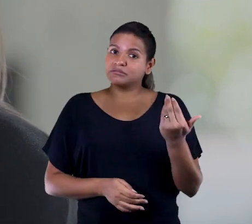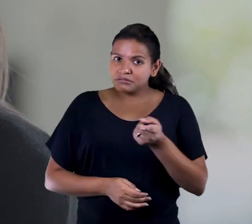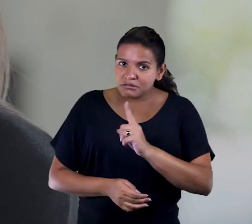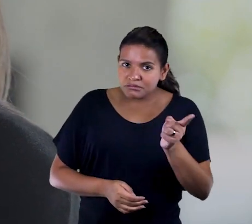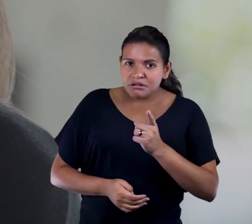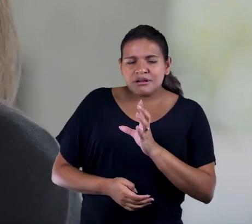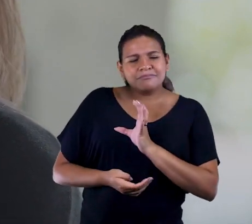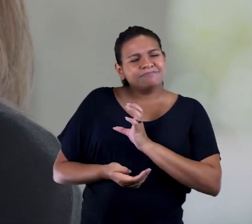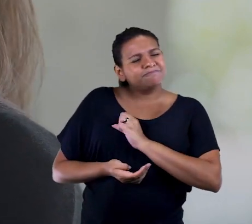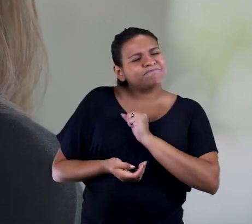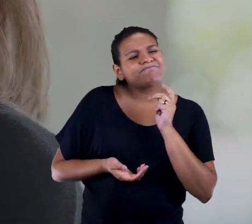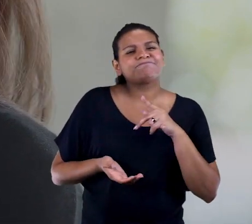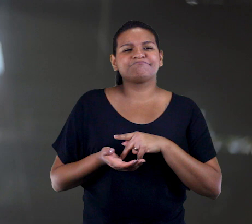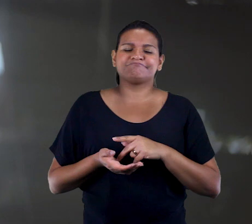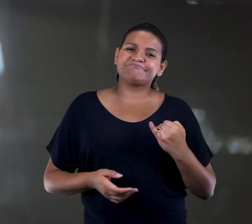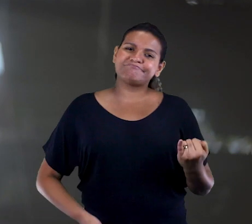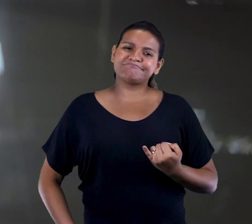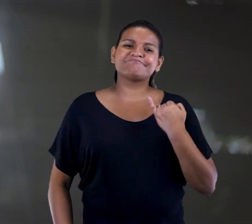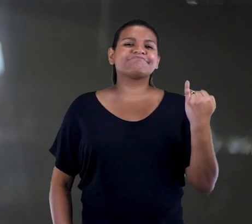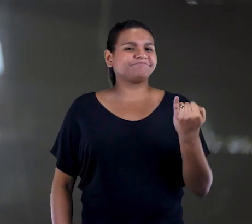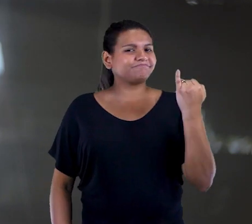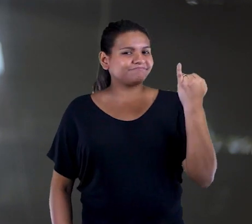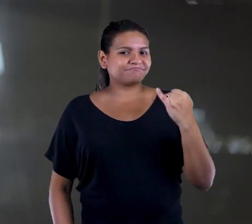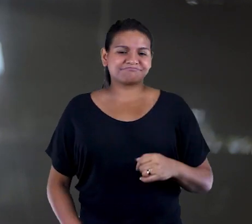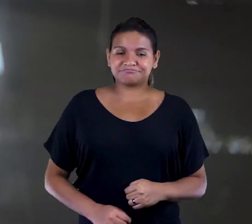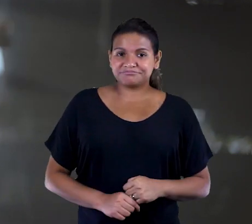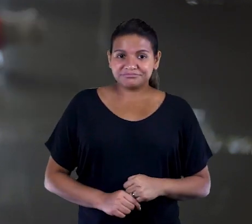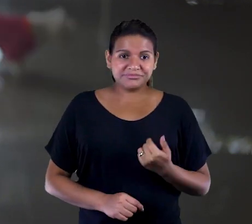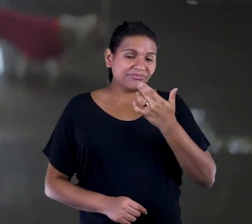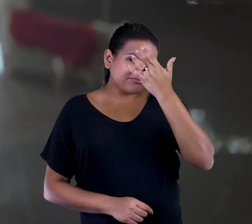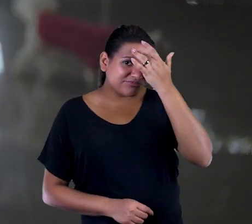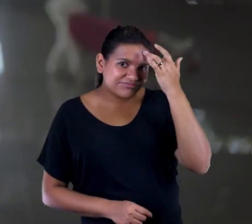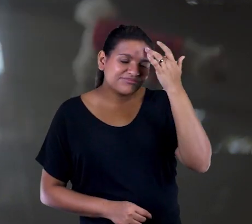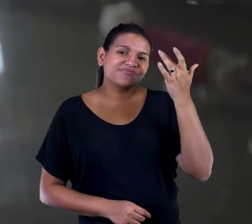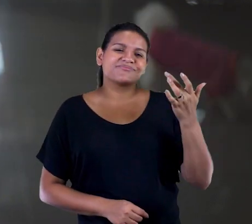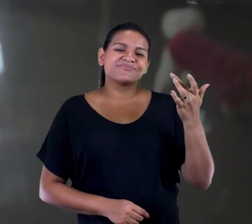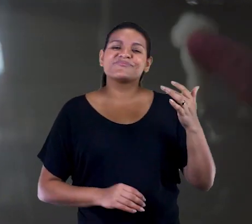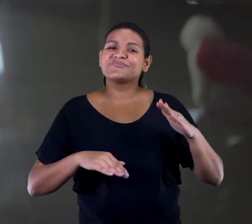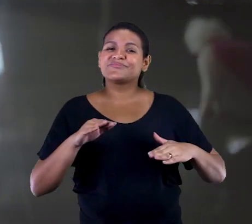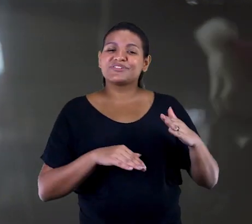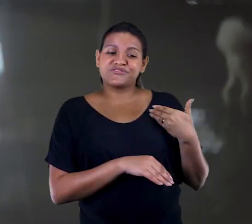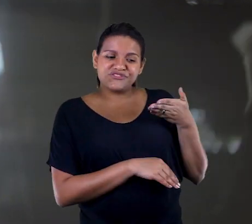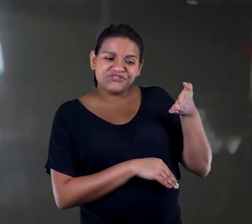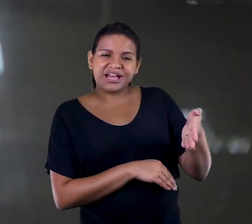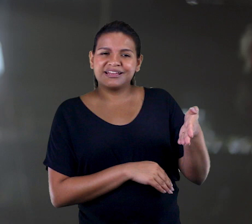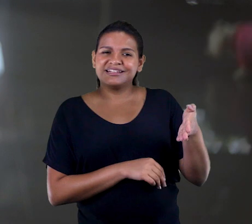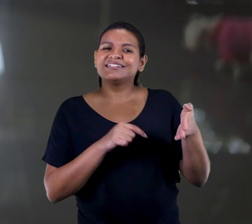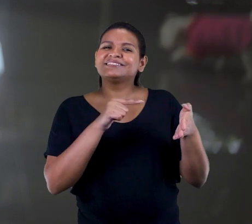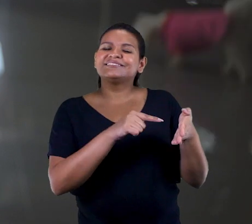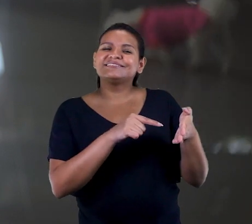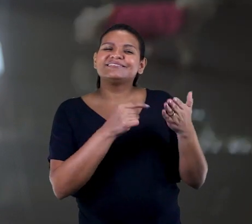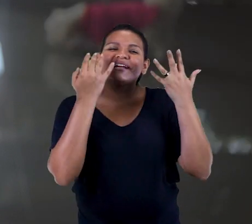são importantes na nossa vida. Não é à toa que realmente as pessoas buscam, né, no pet, tem